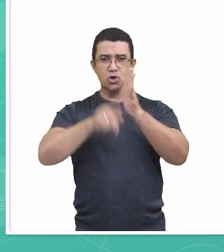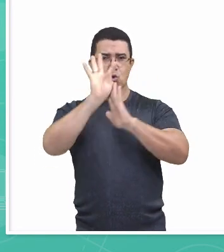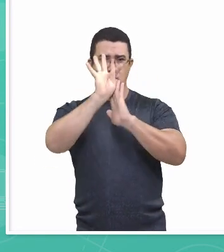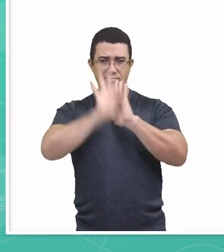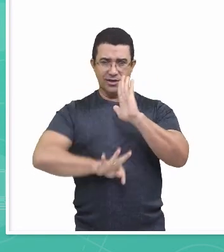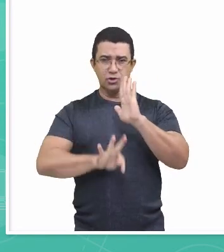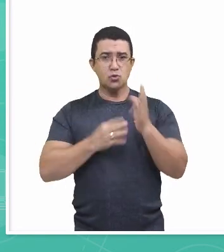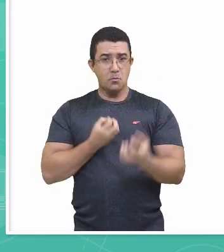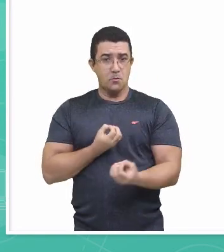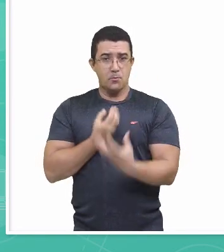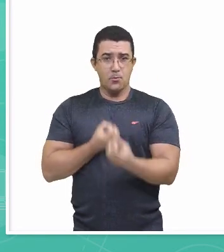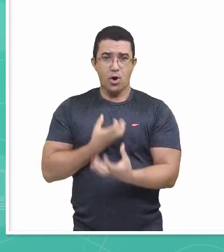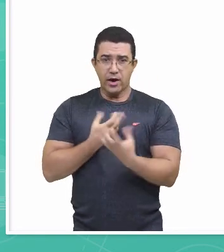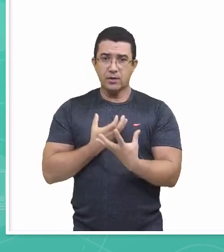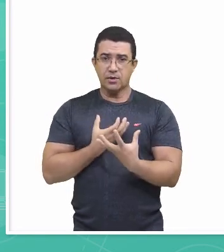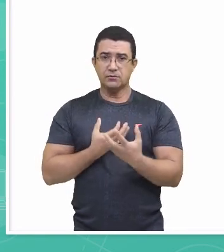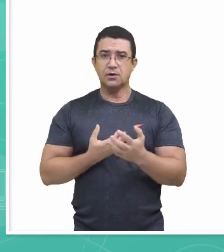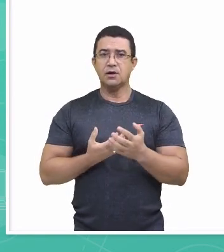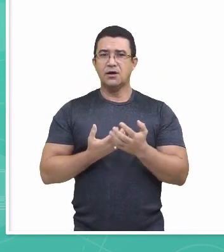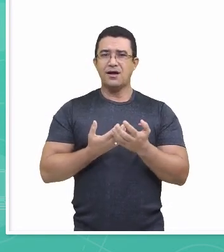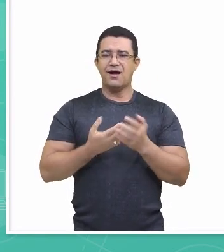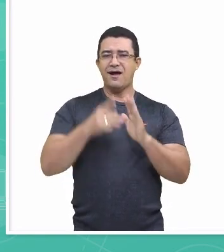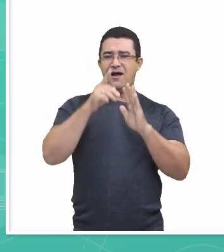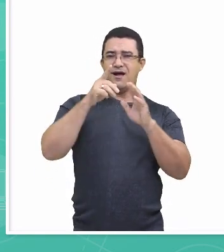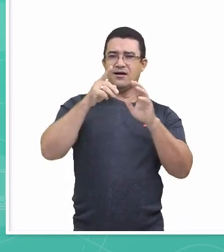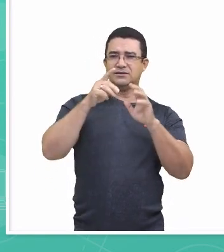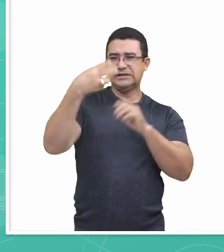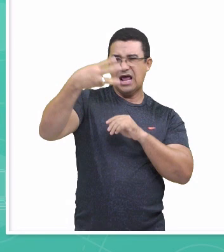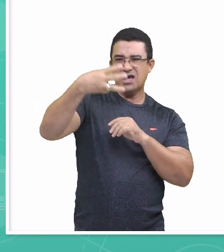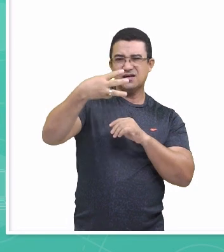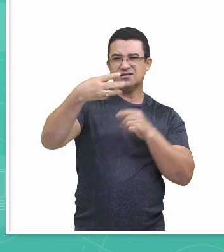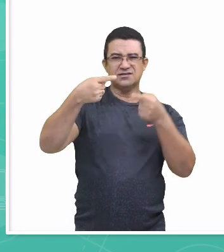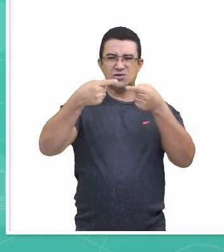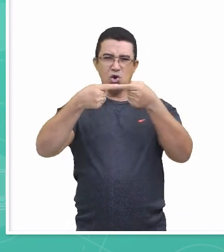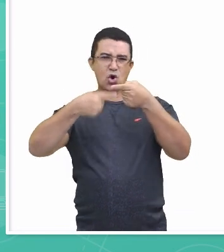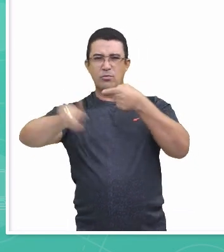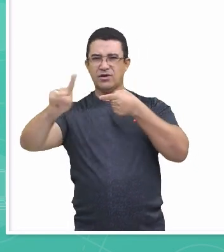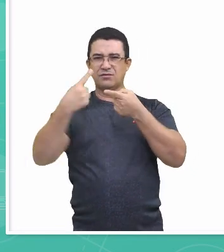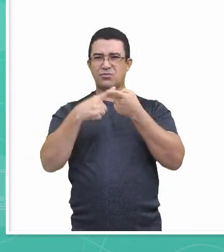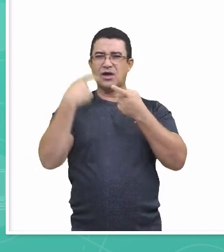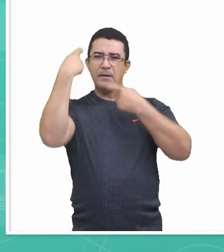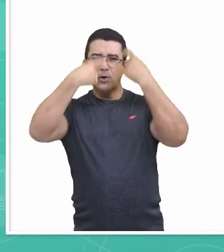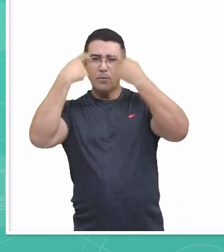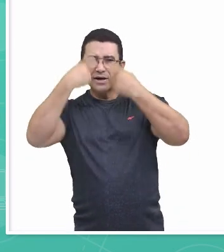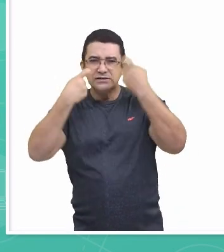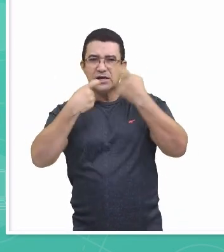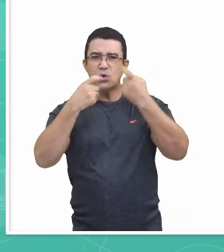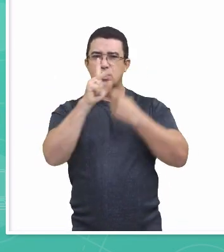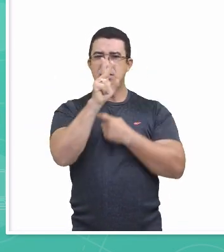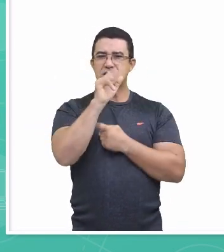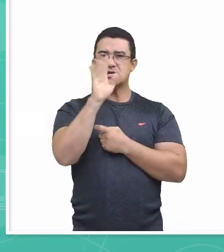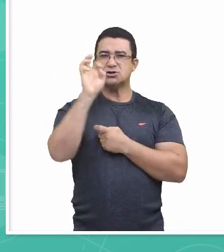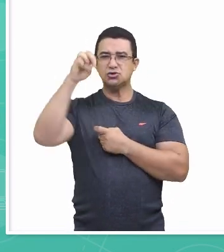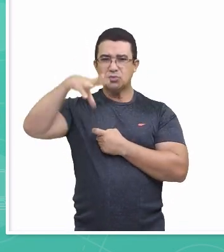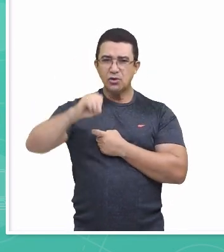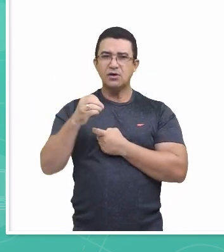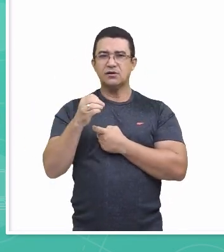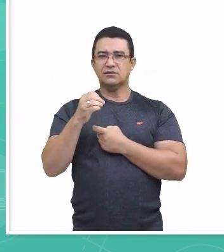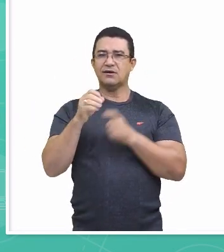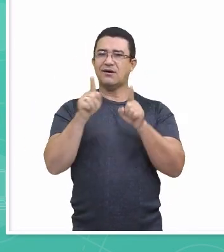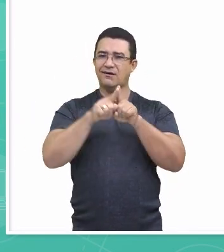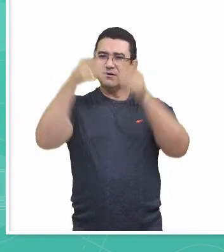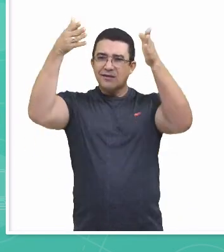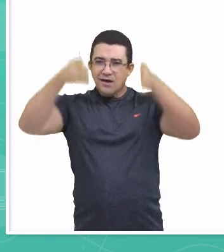textual poema. A afirmativa 3 é inadequada porque a preocupação com ritmo, métrica e rima são, sim, uma das